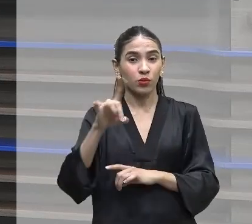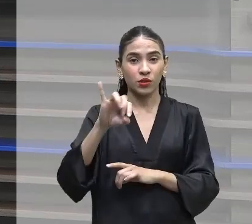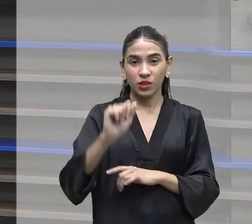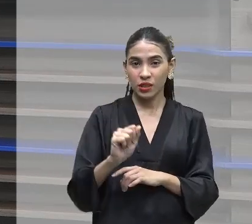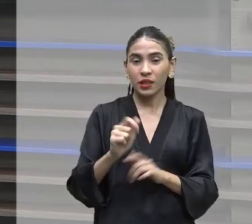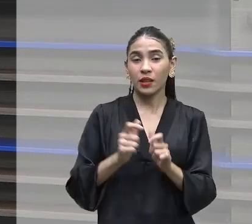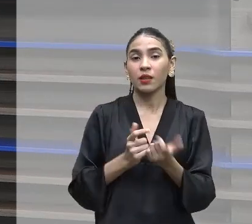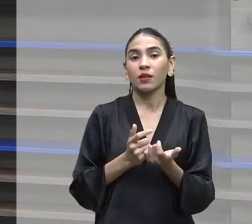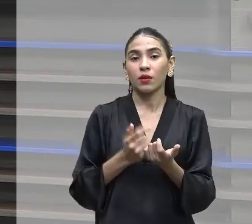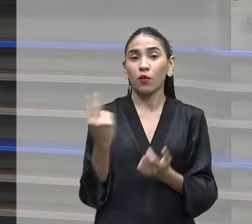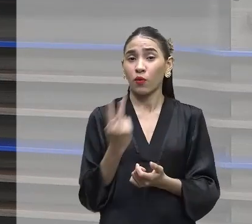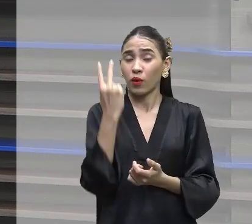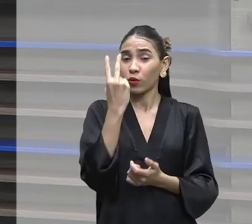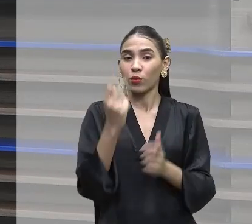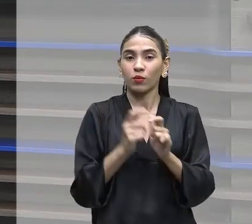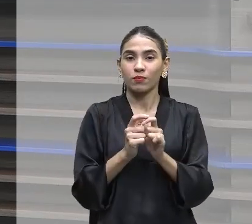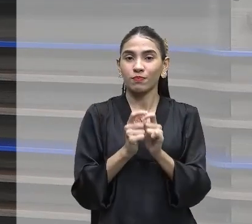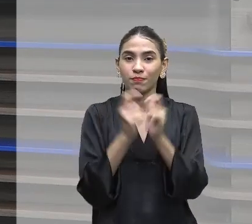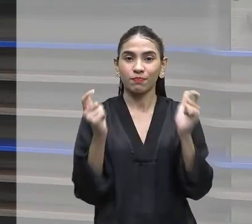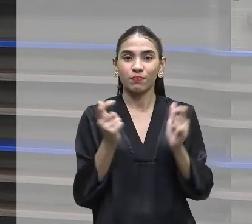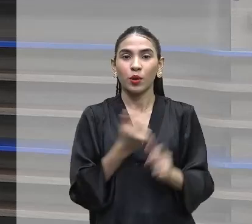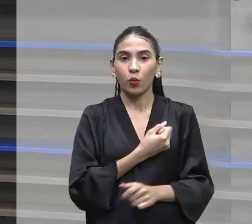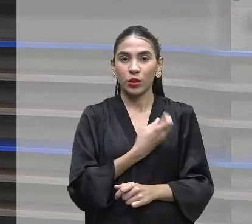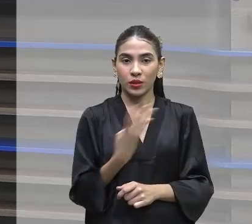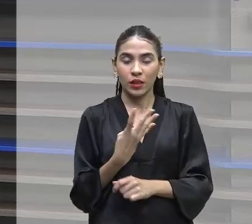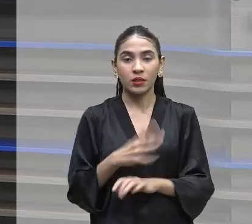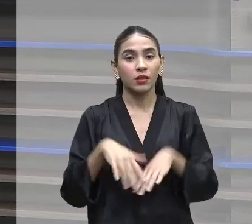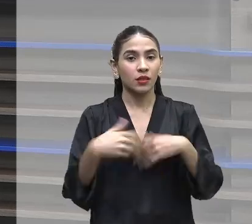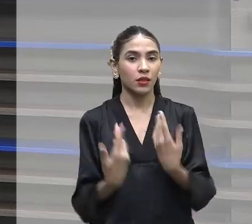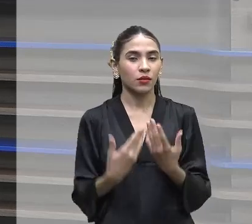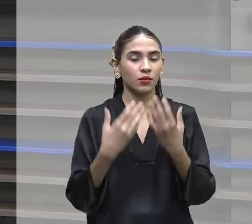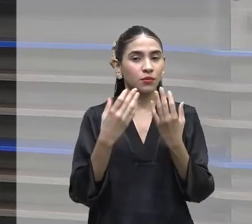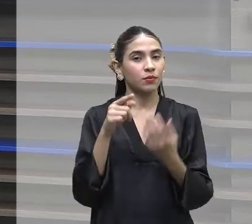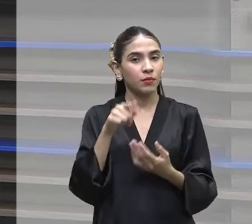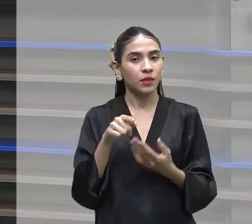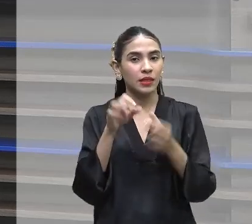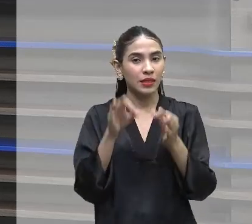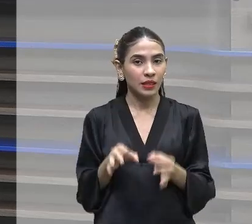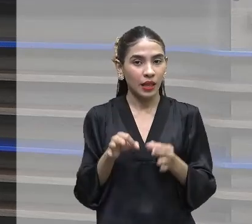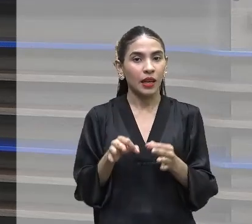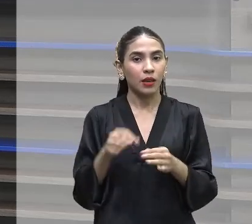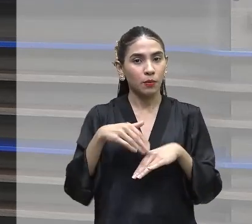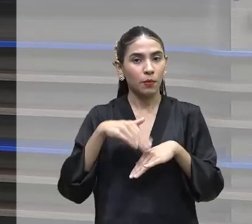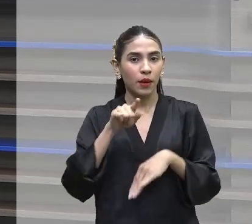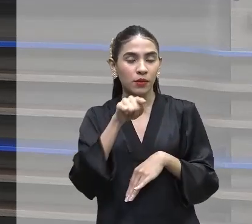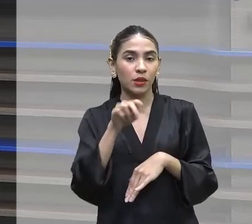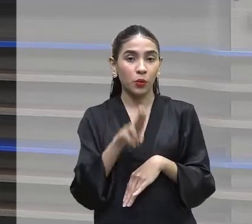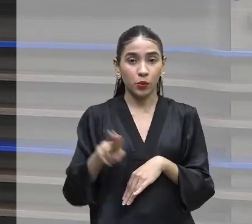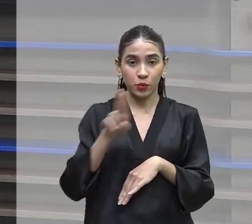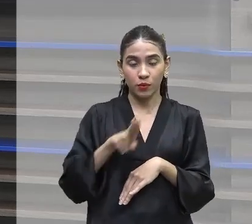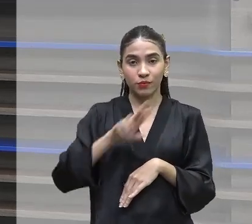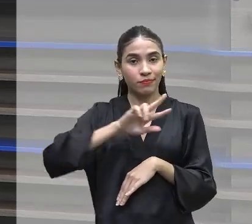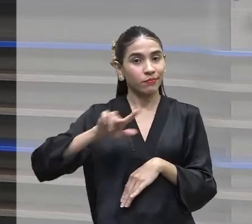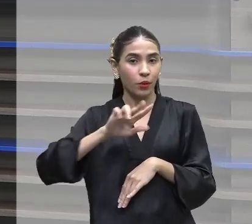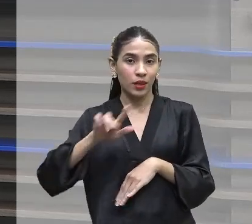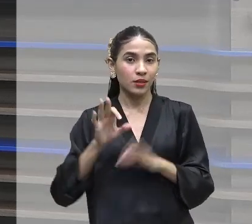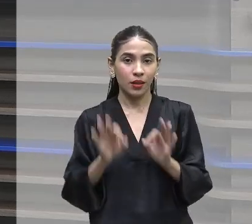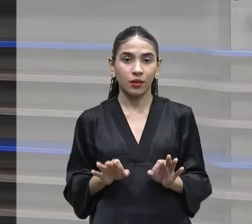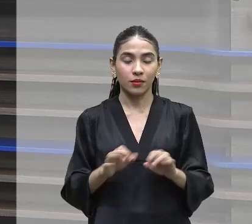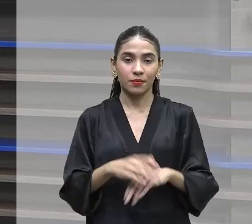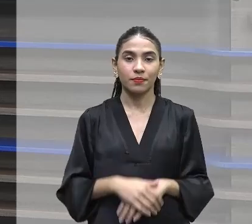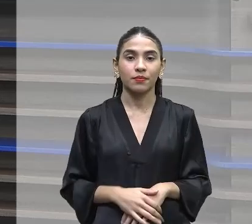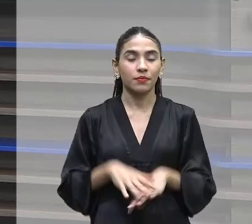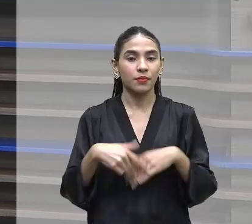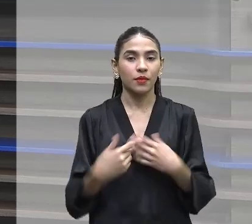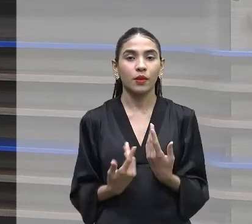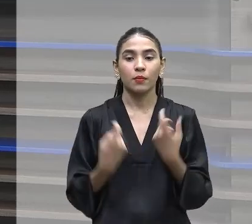pagar mais do que R$200. Então, é justo você pagar mais do que você consumiu? Não é verdade?